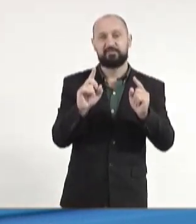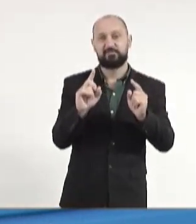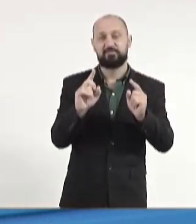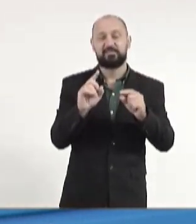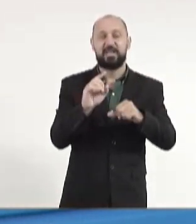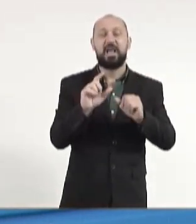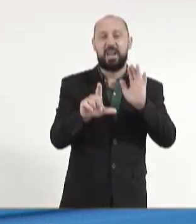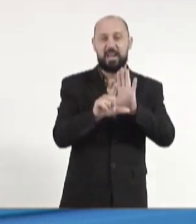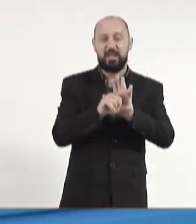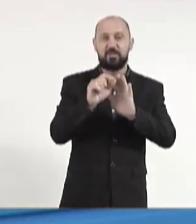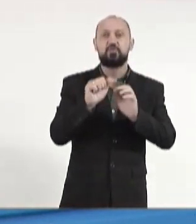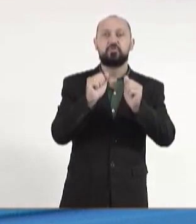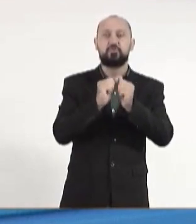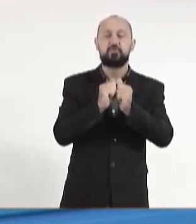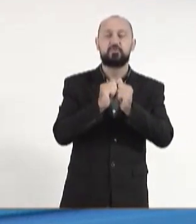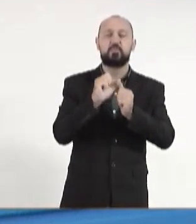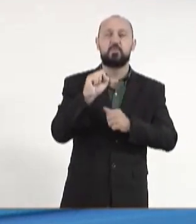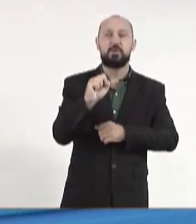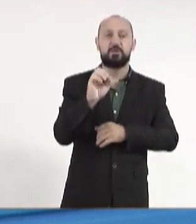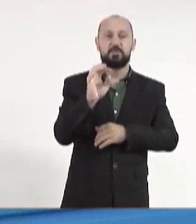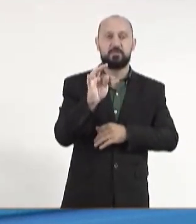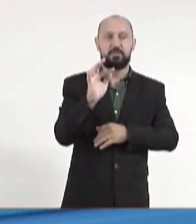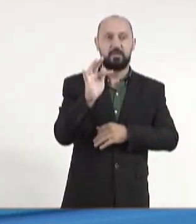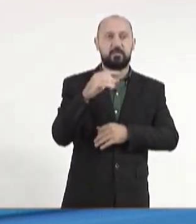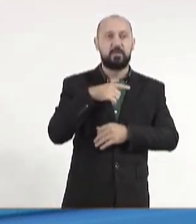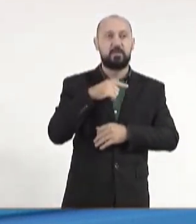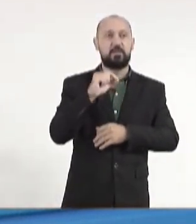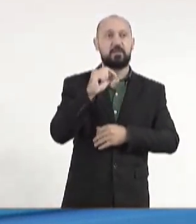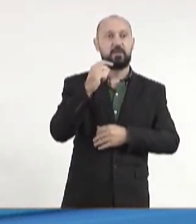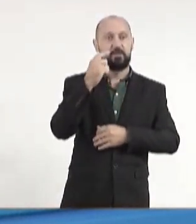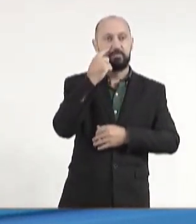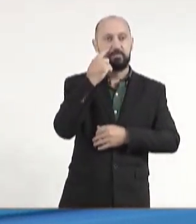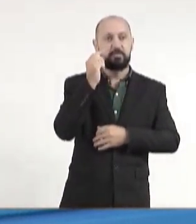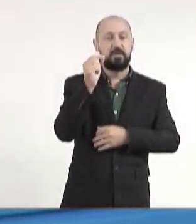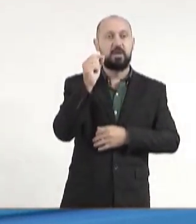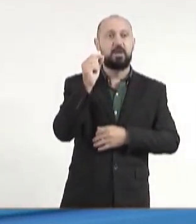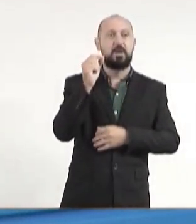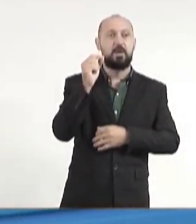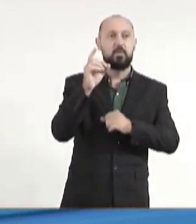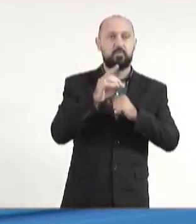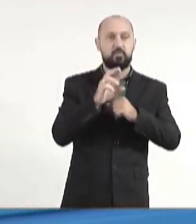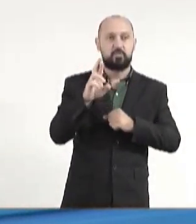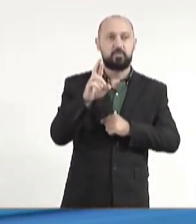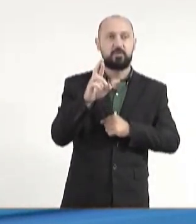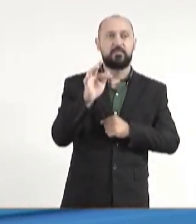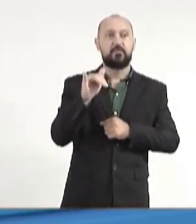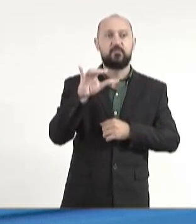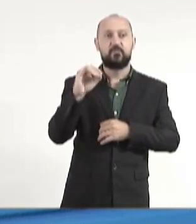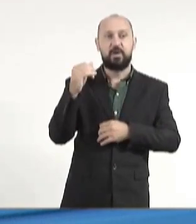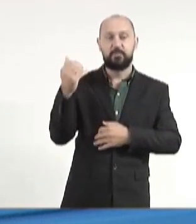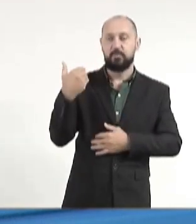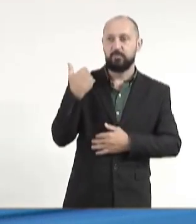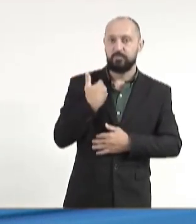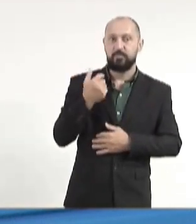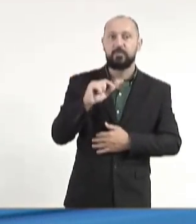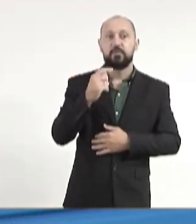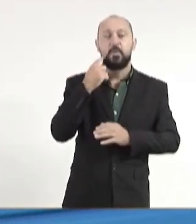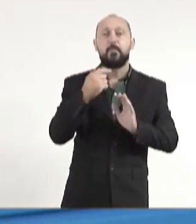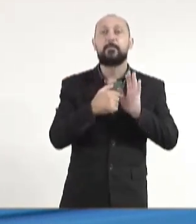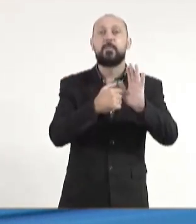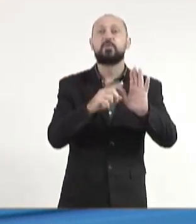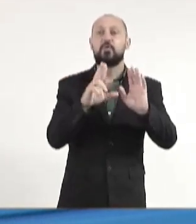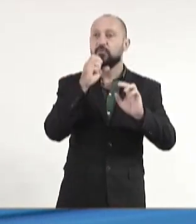5.885, que foi aprovado no ano 2022, que obriga as empresas prestadoras de serviço de